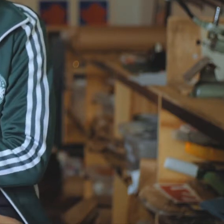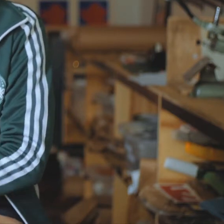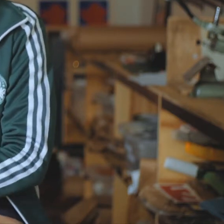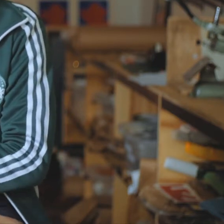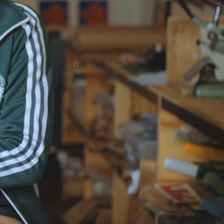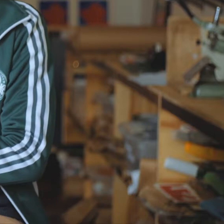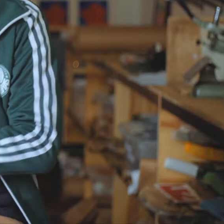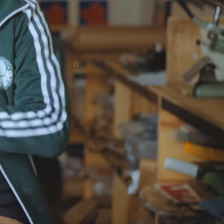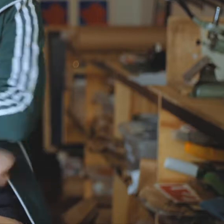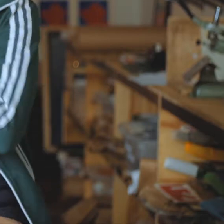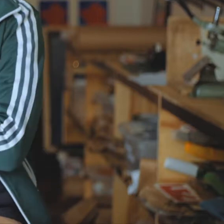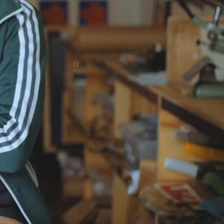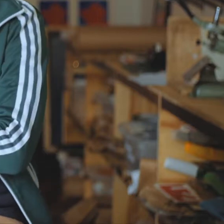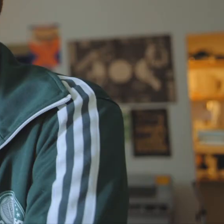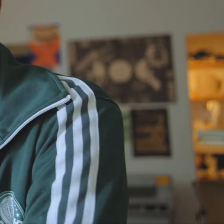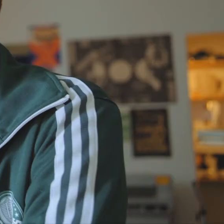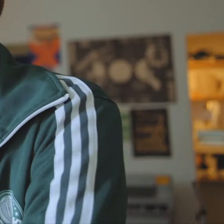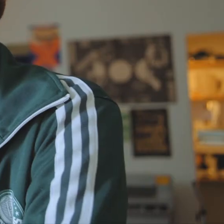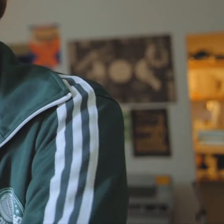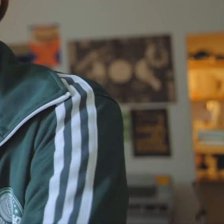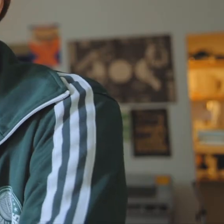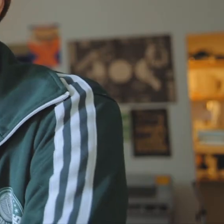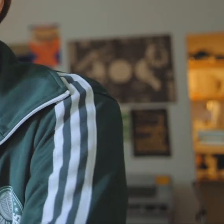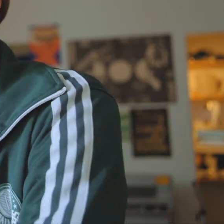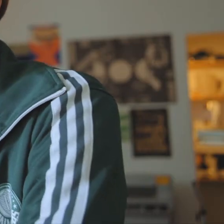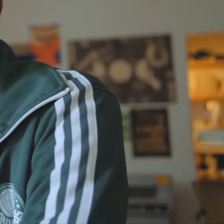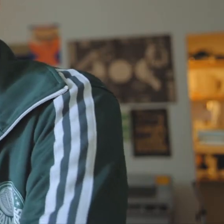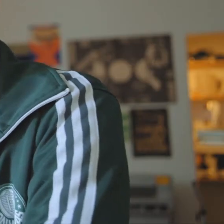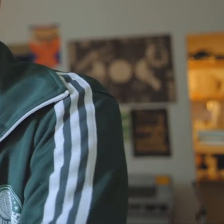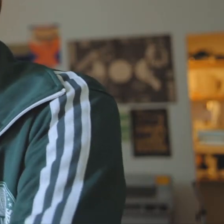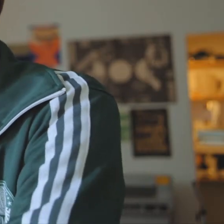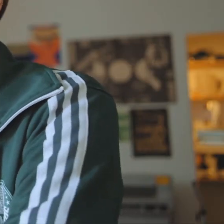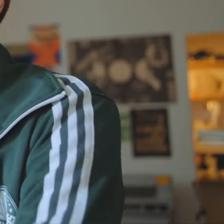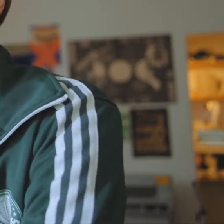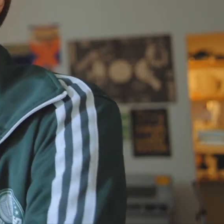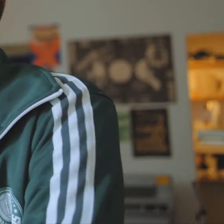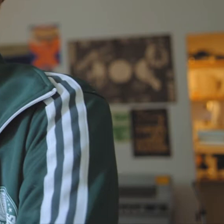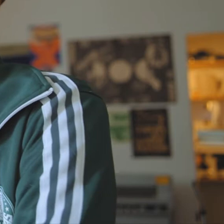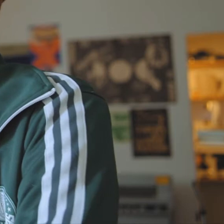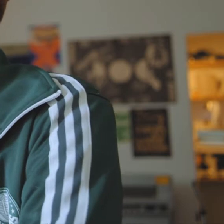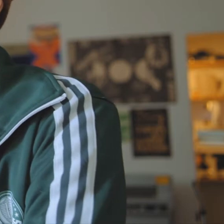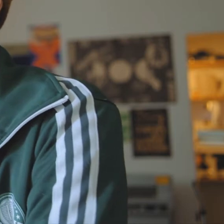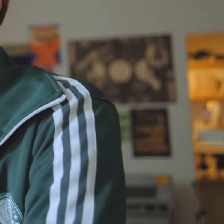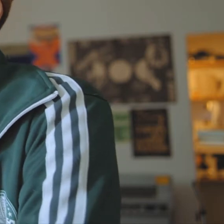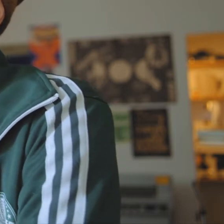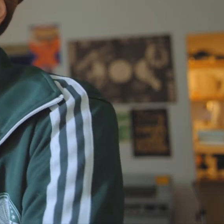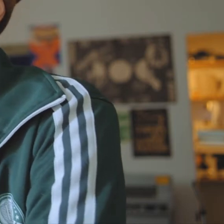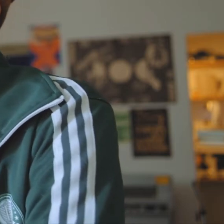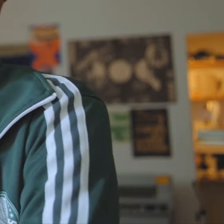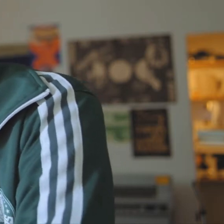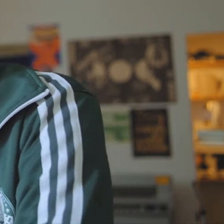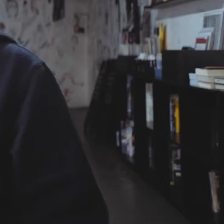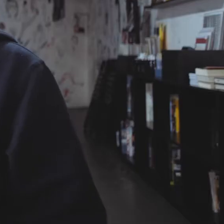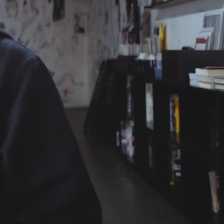tiragens altíssimas, acho que isso aí só serve para poluir o mundo. Mas o livro de arte, o livro bonito, o livro bem feito tem que continuar e vai continuar